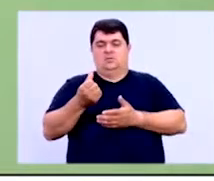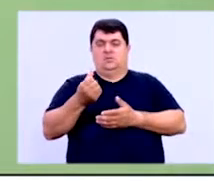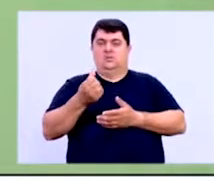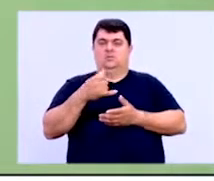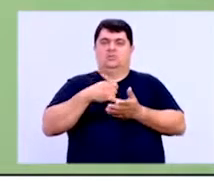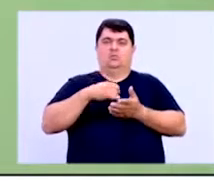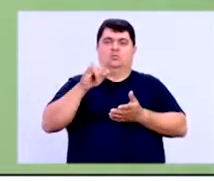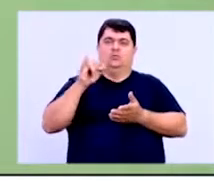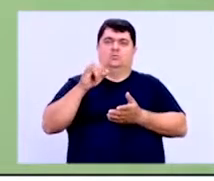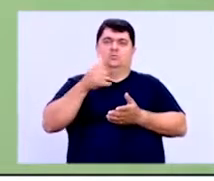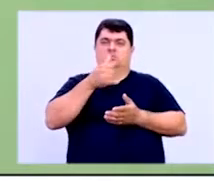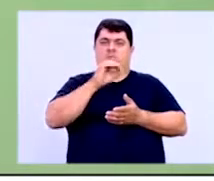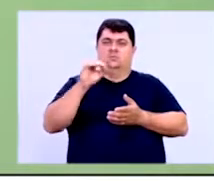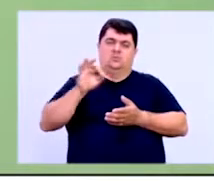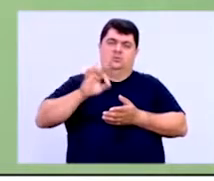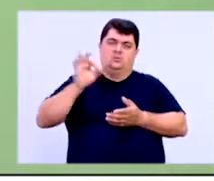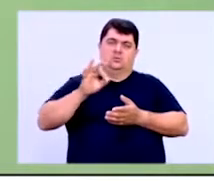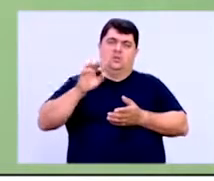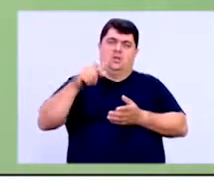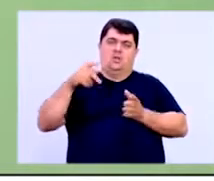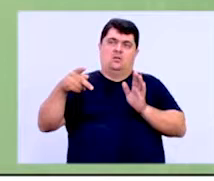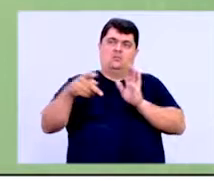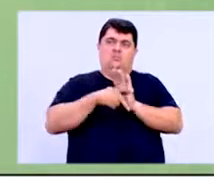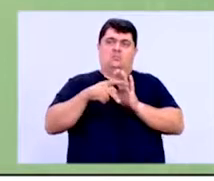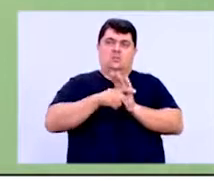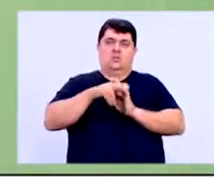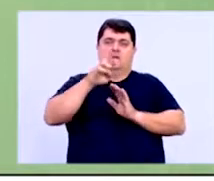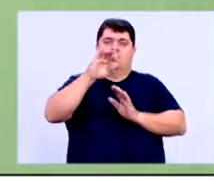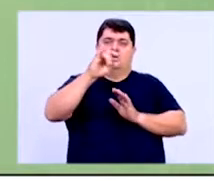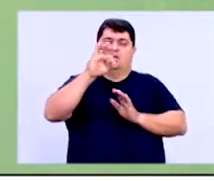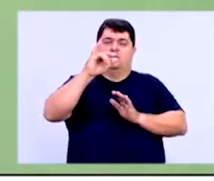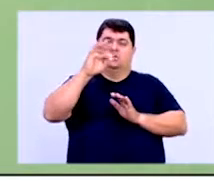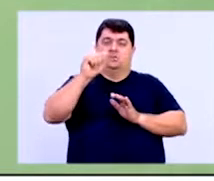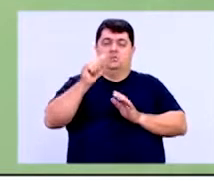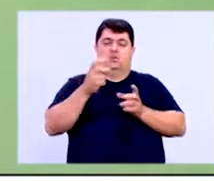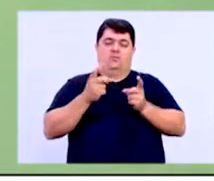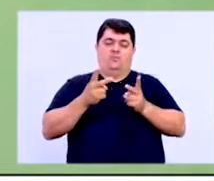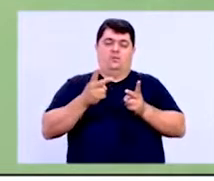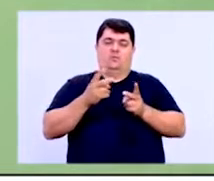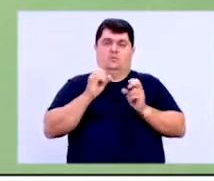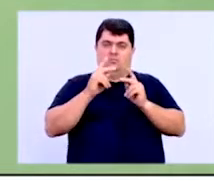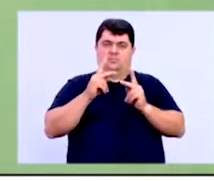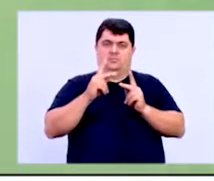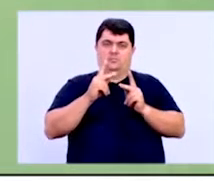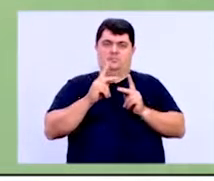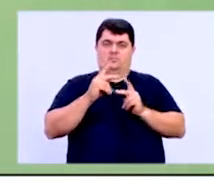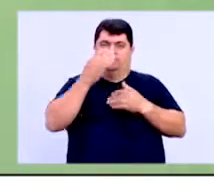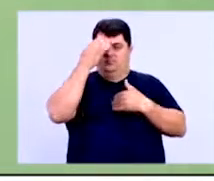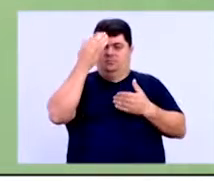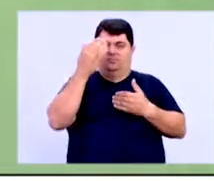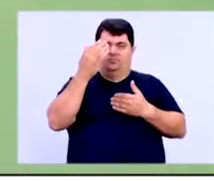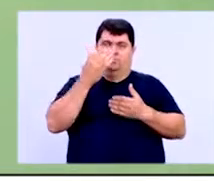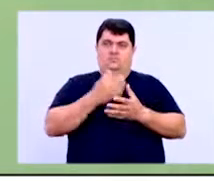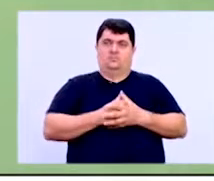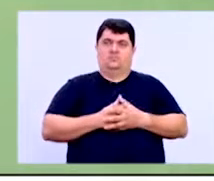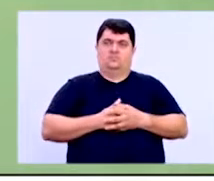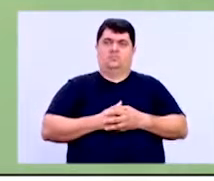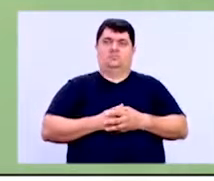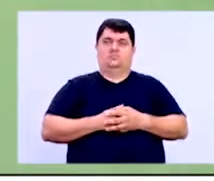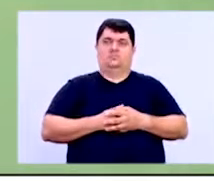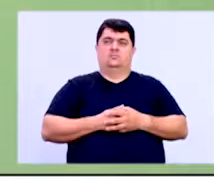Então, 100% se refere à receita da venda. Ok? Respondi, aluna? Obrigado, é isso aí, vamos